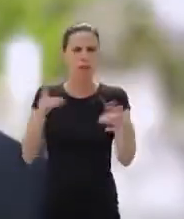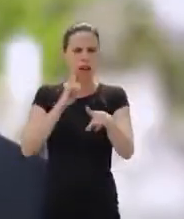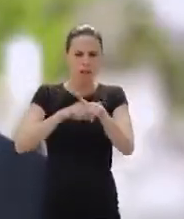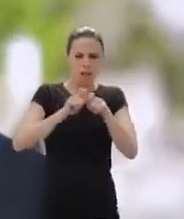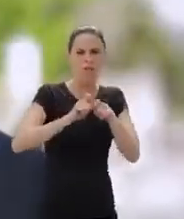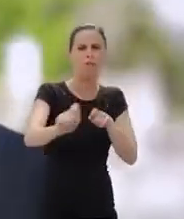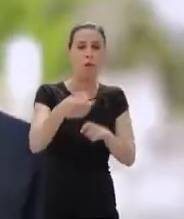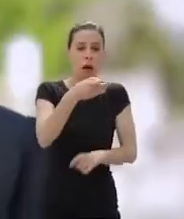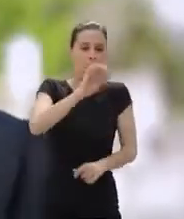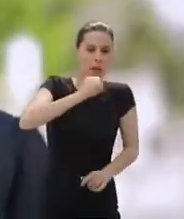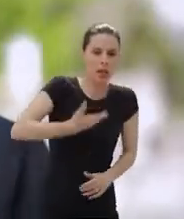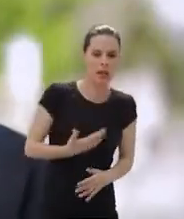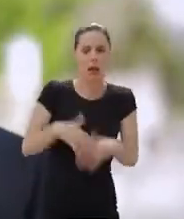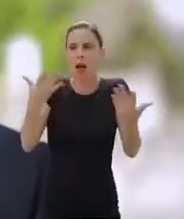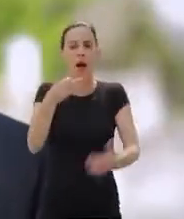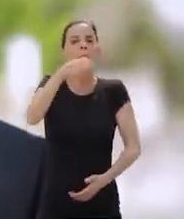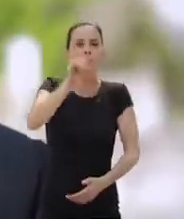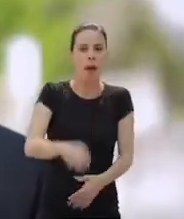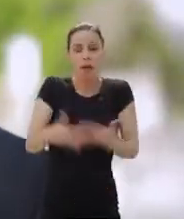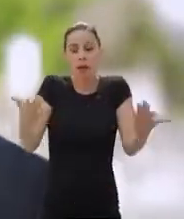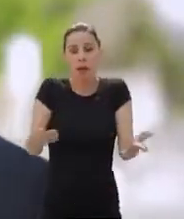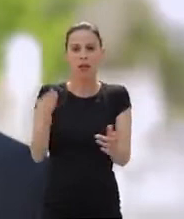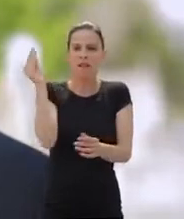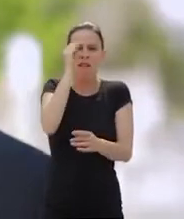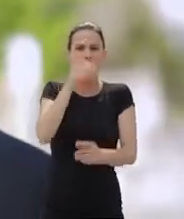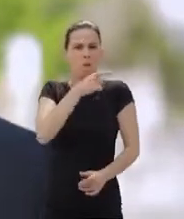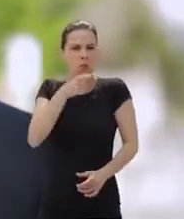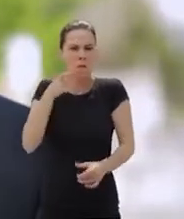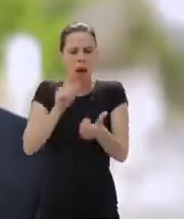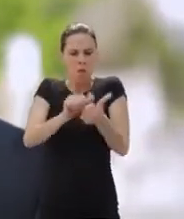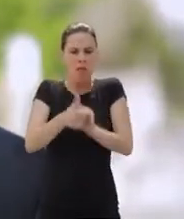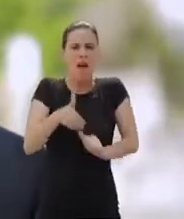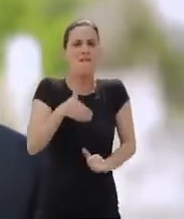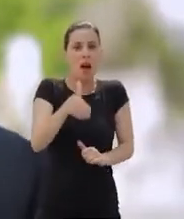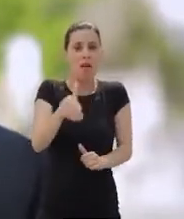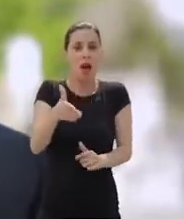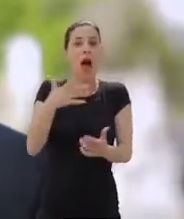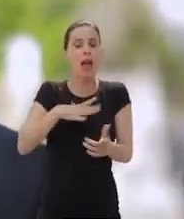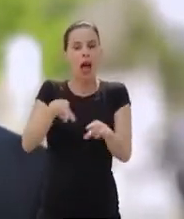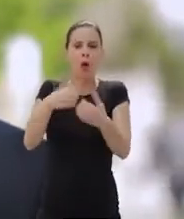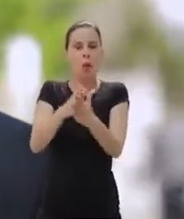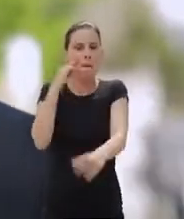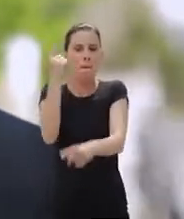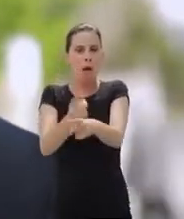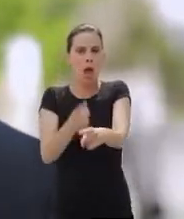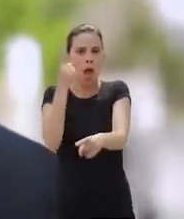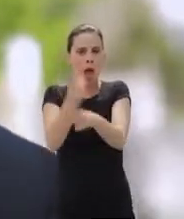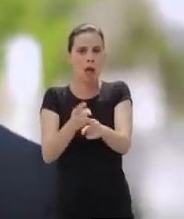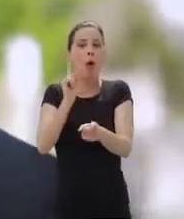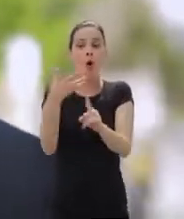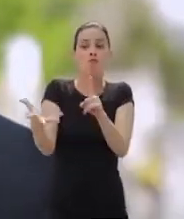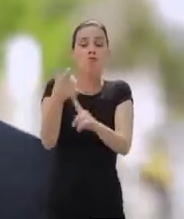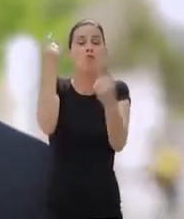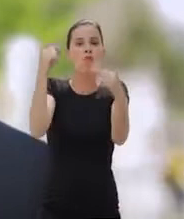ciclo em que hora PSD hora PS em nome falsas Promessas de mudança o que quem é que fique sempre tudo na mesma aquilo que